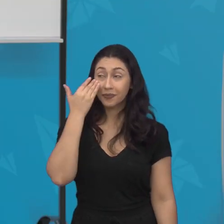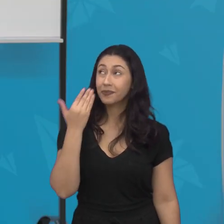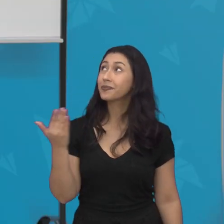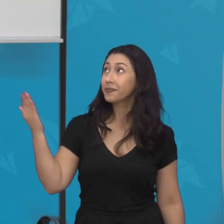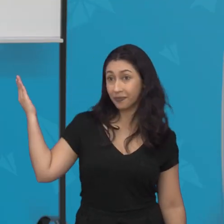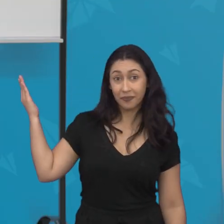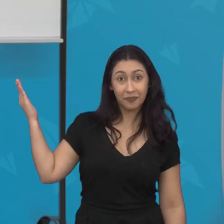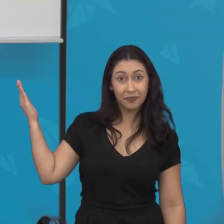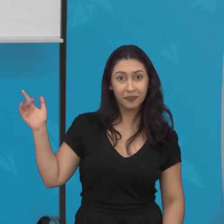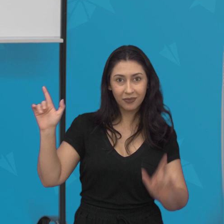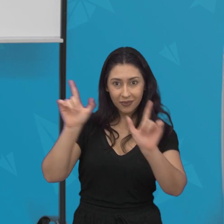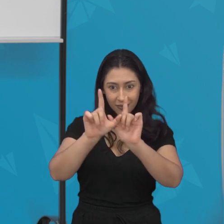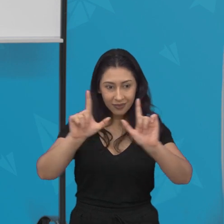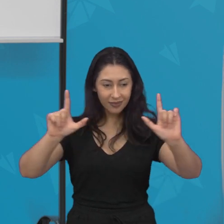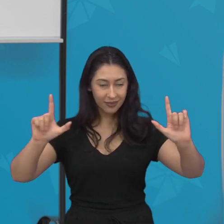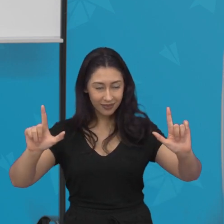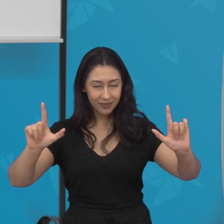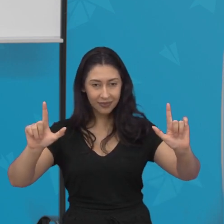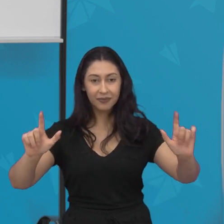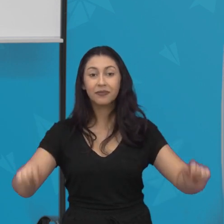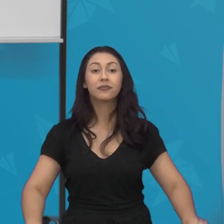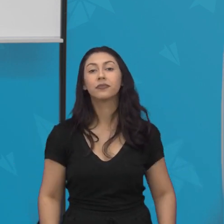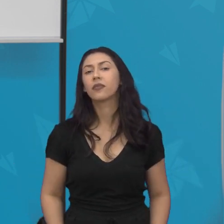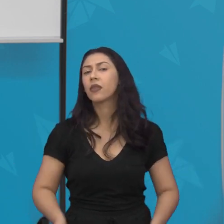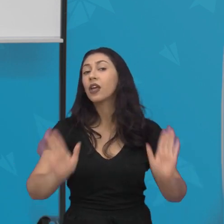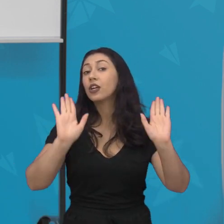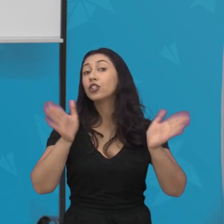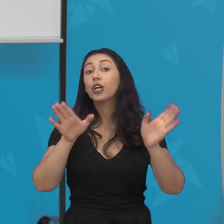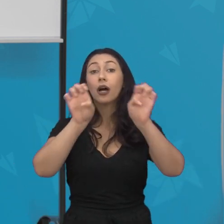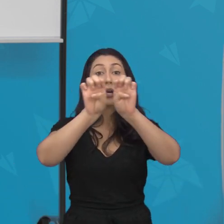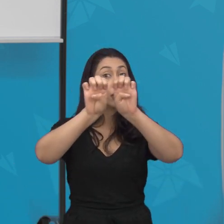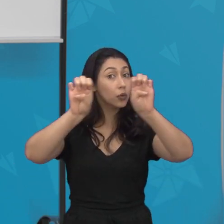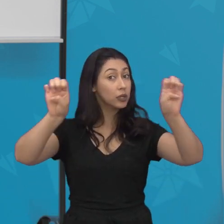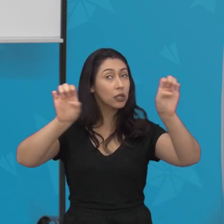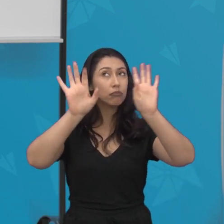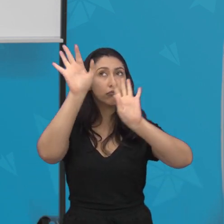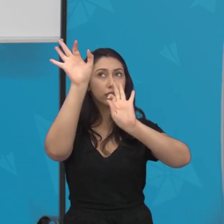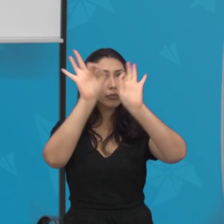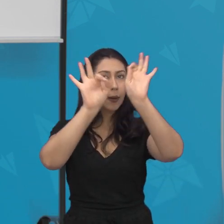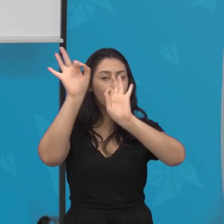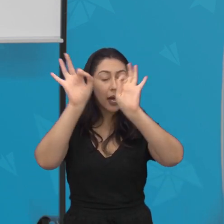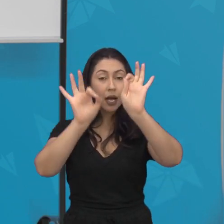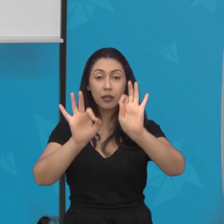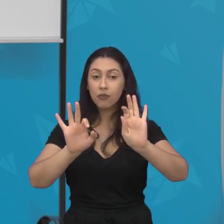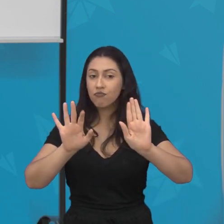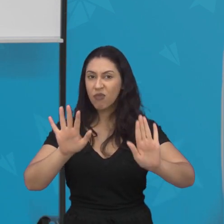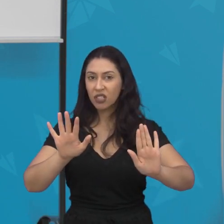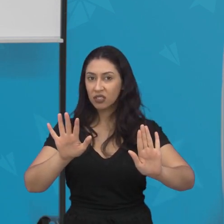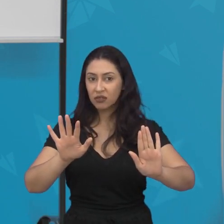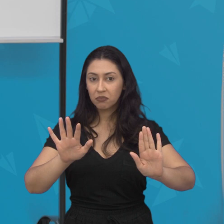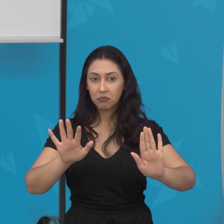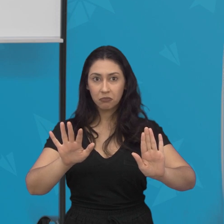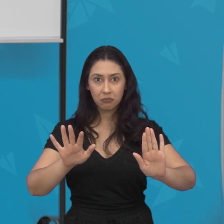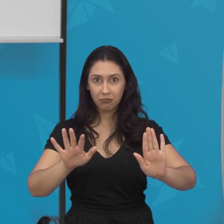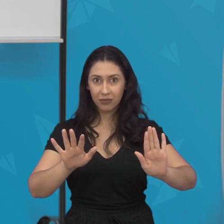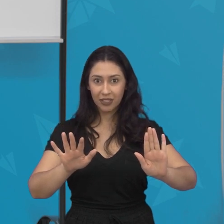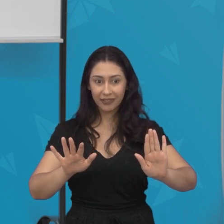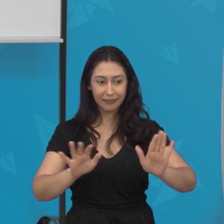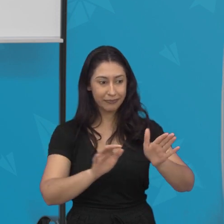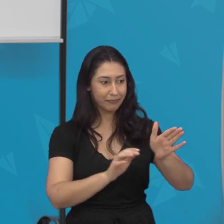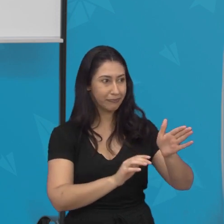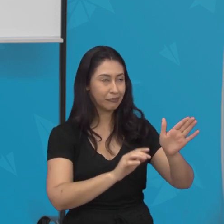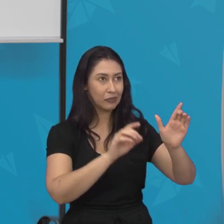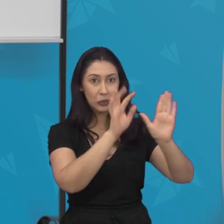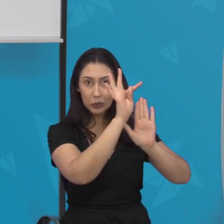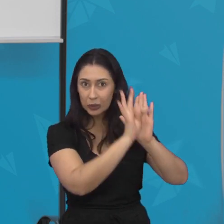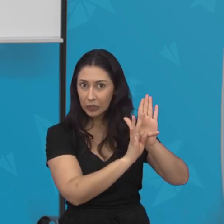Agora resolvendo nosso exercício aqui da FUVEST na lousa, tudo bem? Já está a equação novamente pré-montada, nesse caso o exercício nem sequer dava a equação, né? A gente